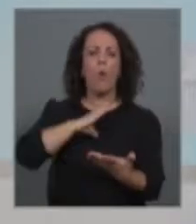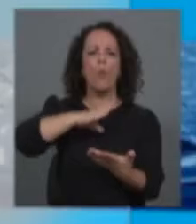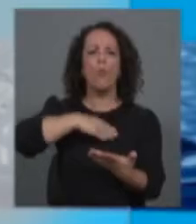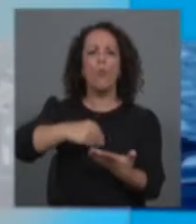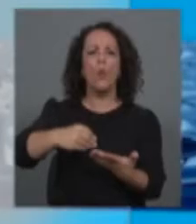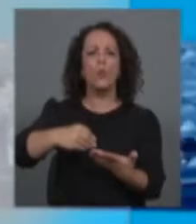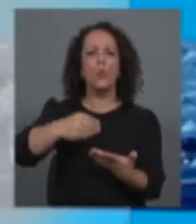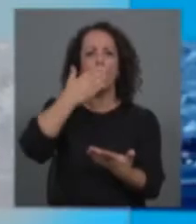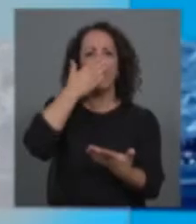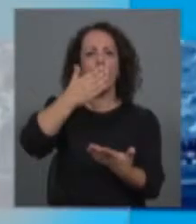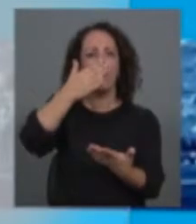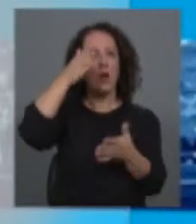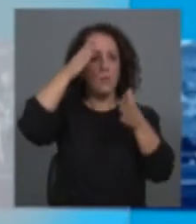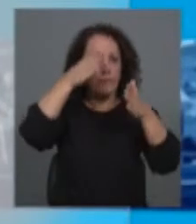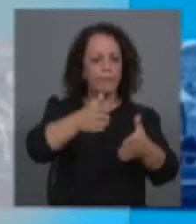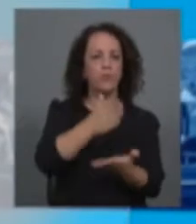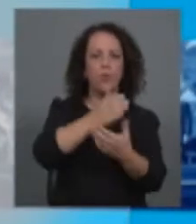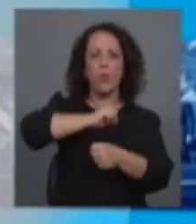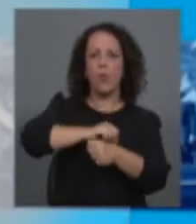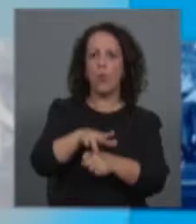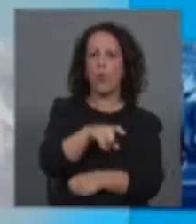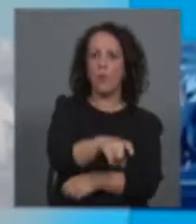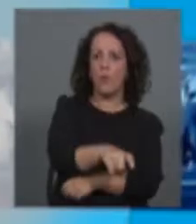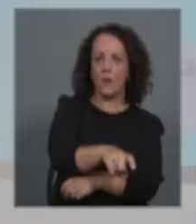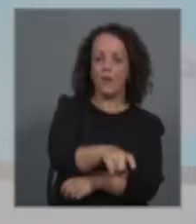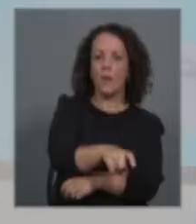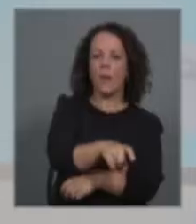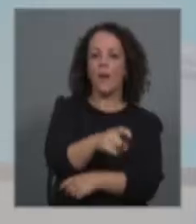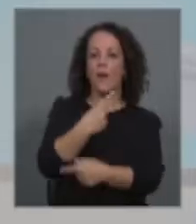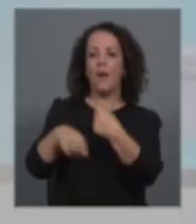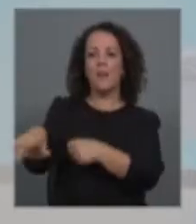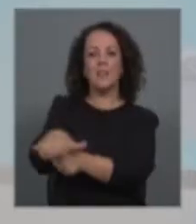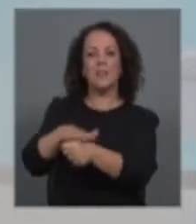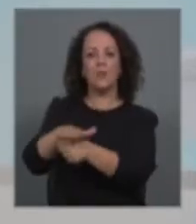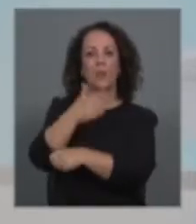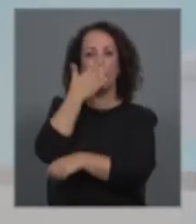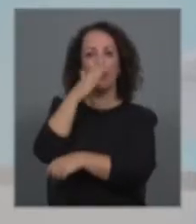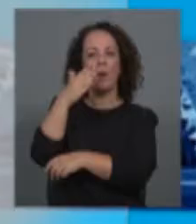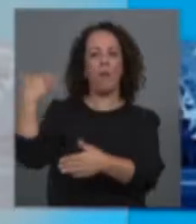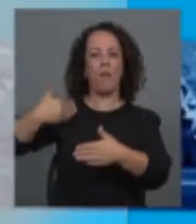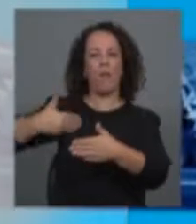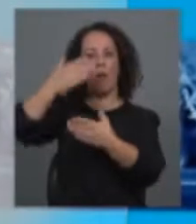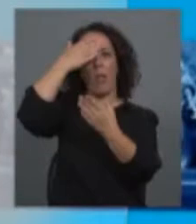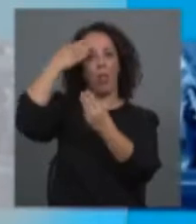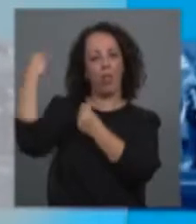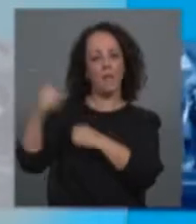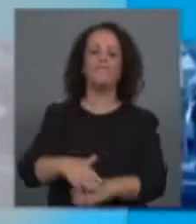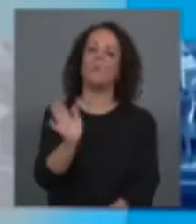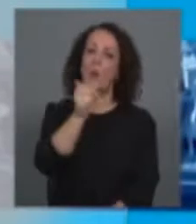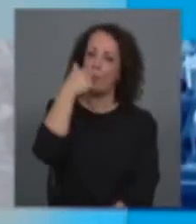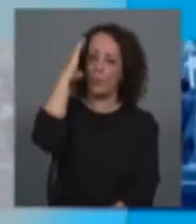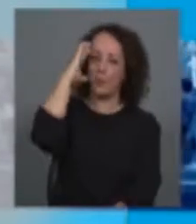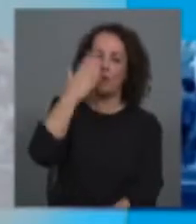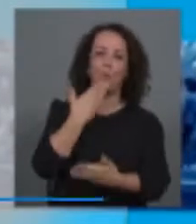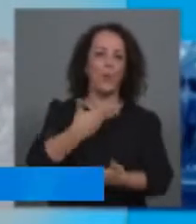mobilizado apenas no Covid e estes dramas tendem a ser ignorados e esquecidos. Olá, boa tarde, obrigada pelo convite.